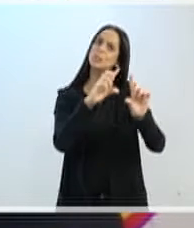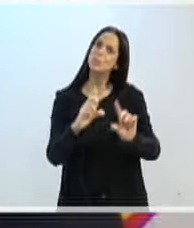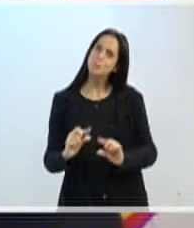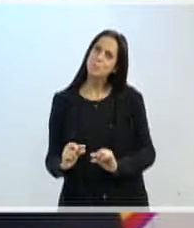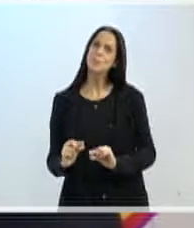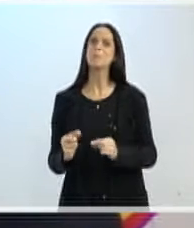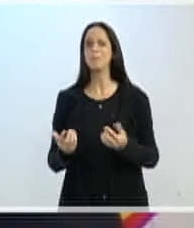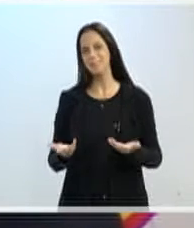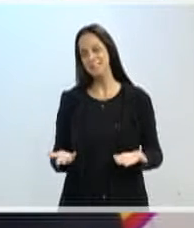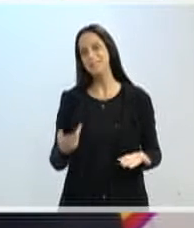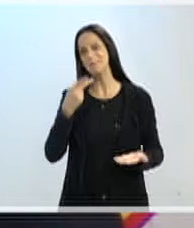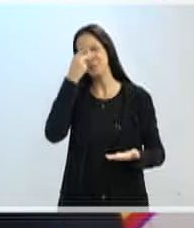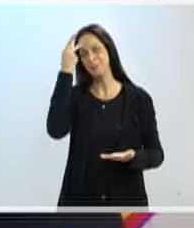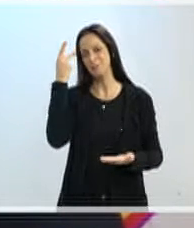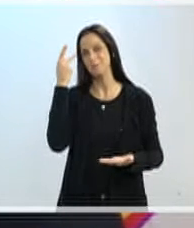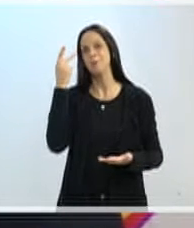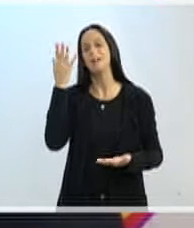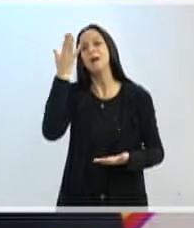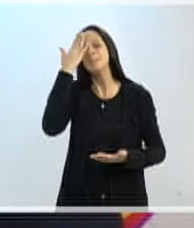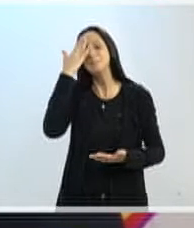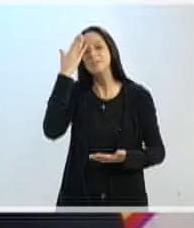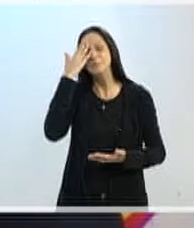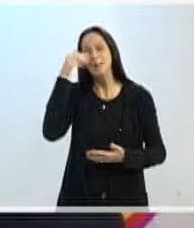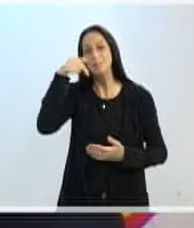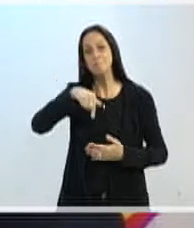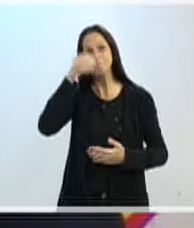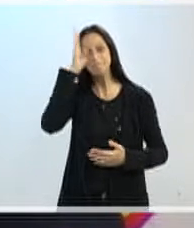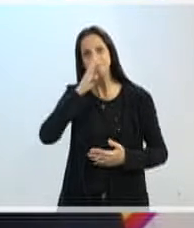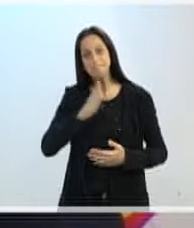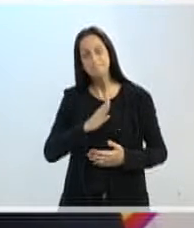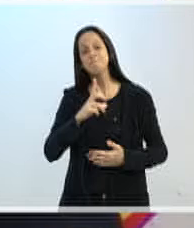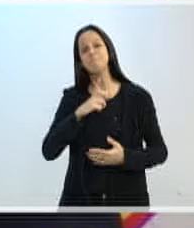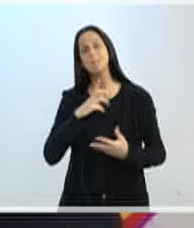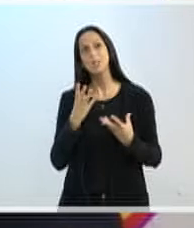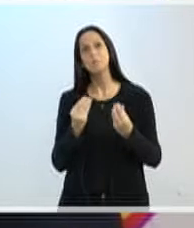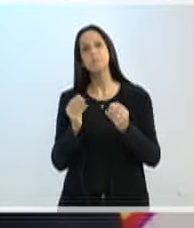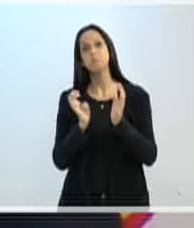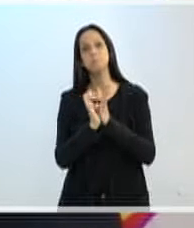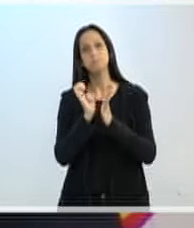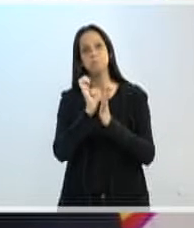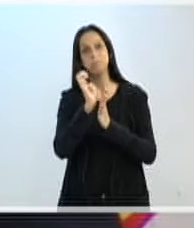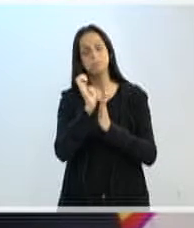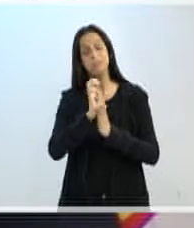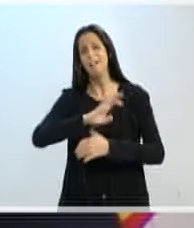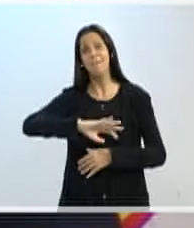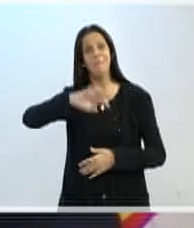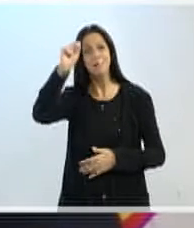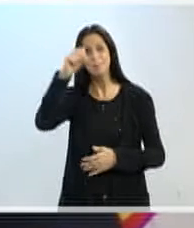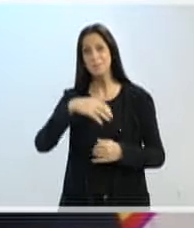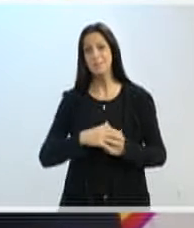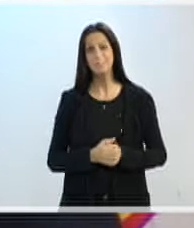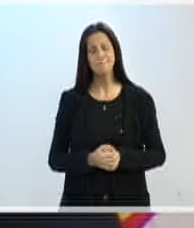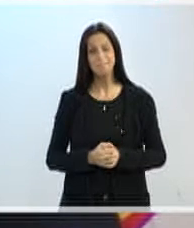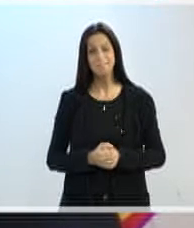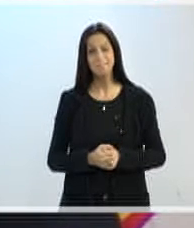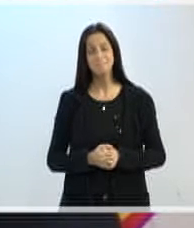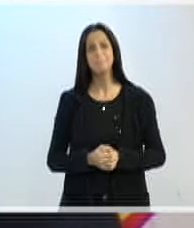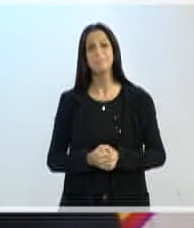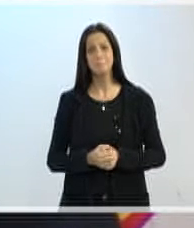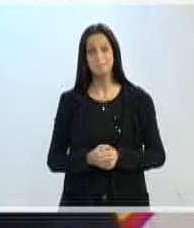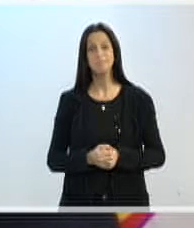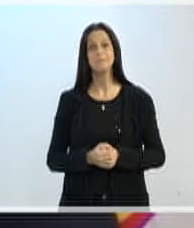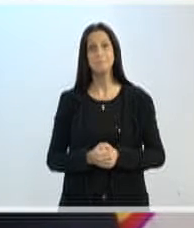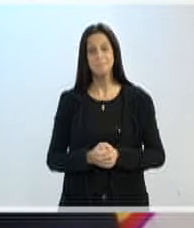da burocracia. A cada dia que conheço mais de perto os despautérios causados